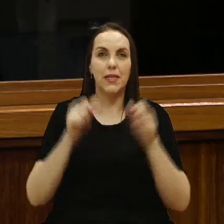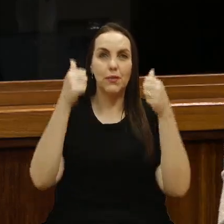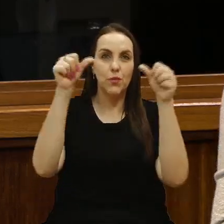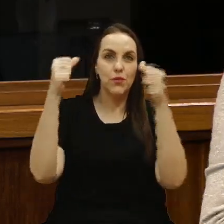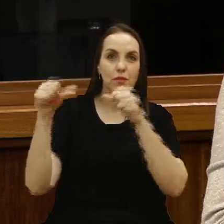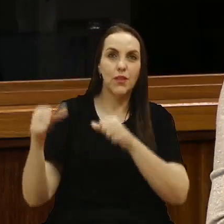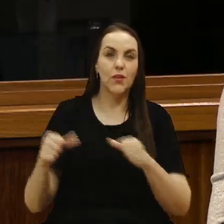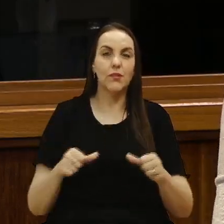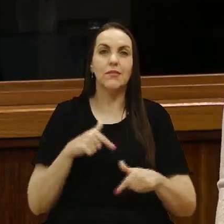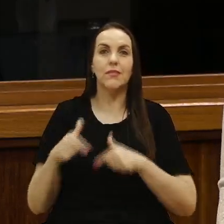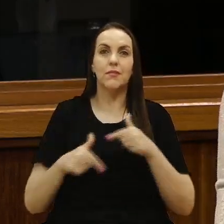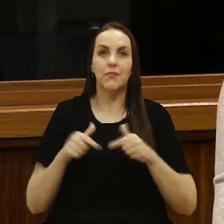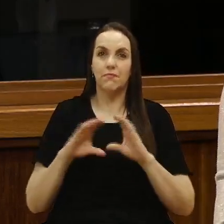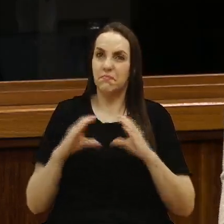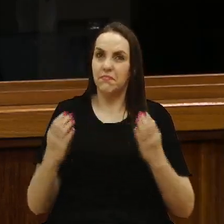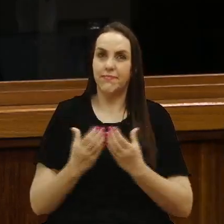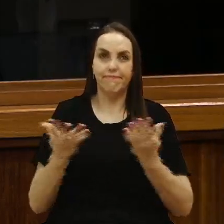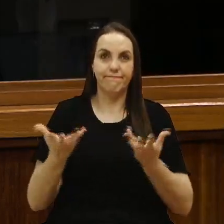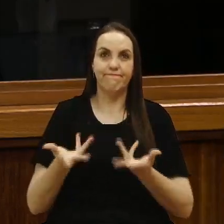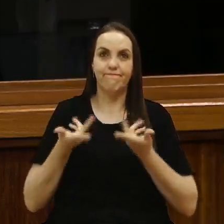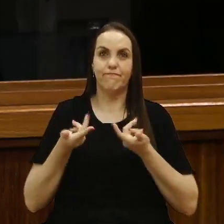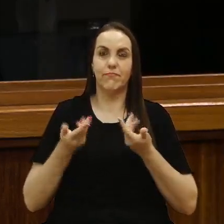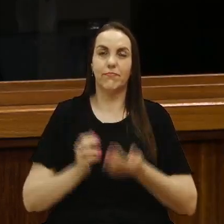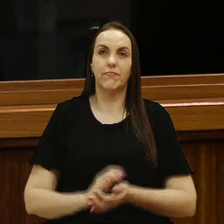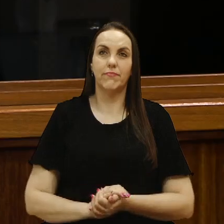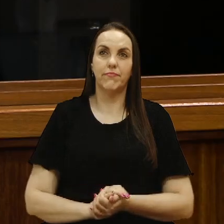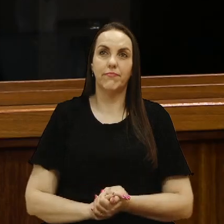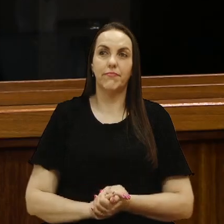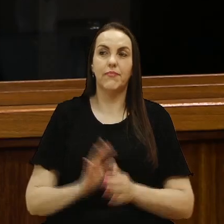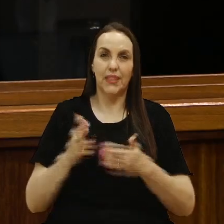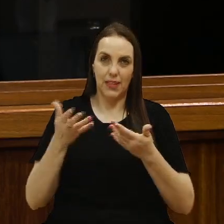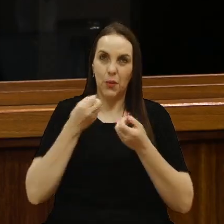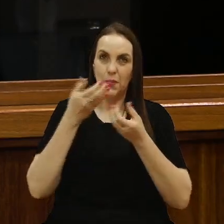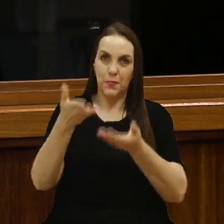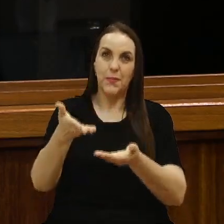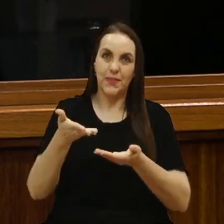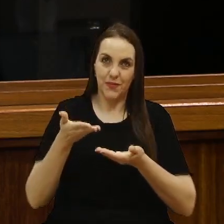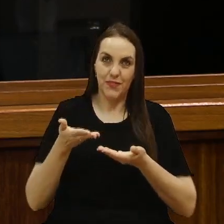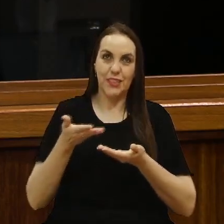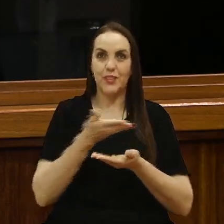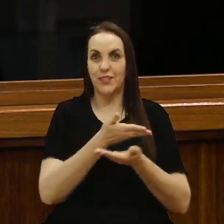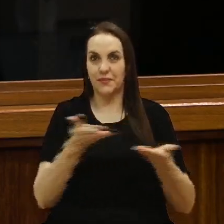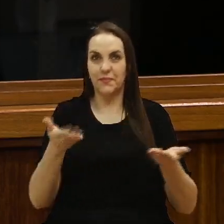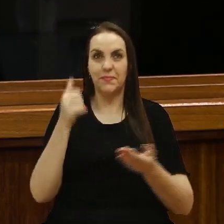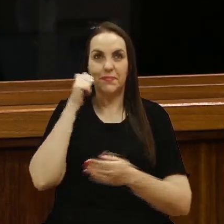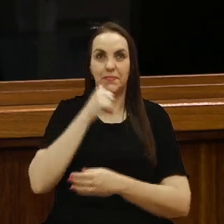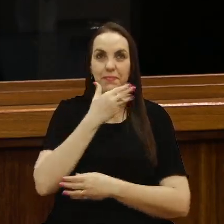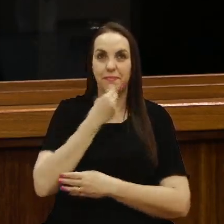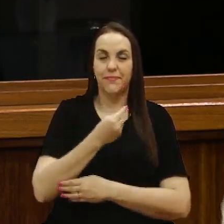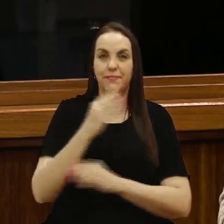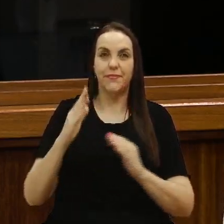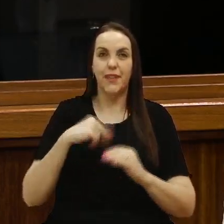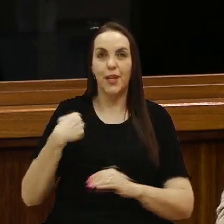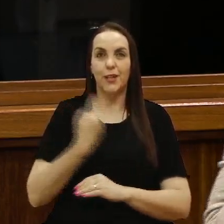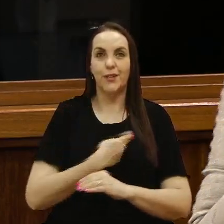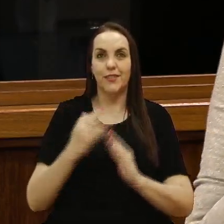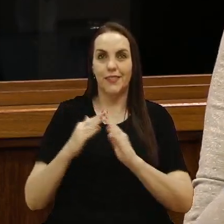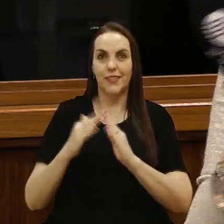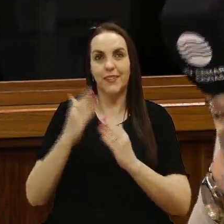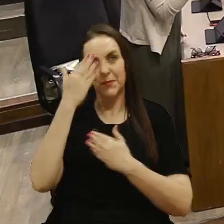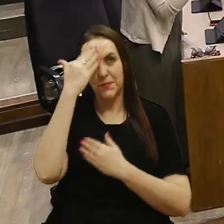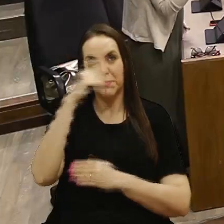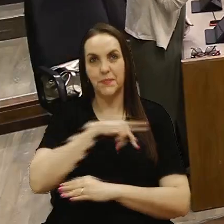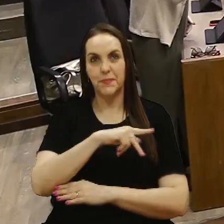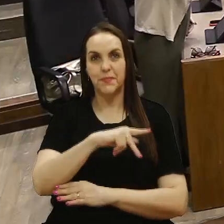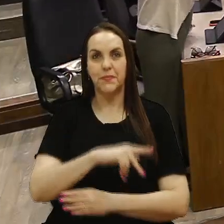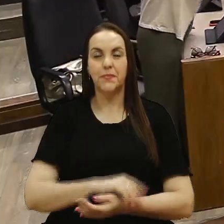comunidade exemplar. Então, sejam bem-vindos e bem-vindas à nossa casa. Obrigada, presidente.